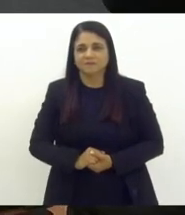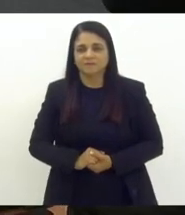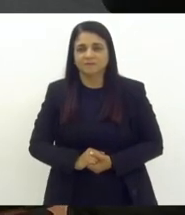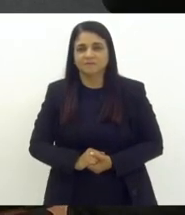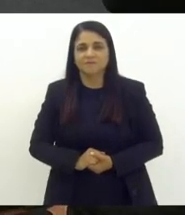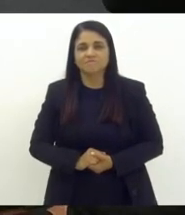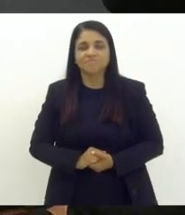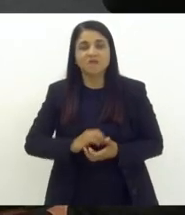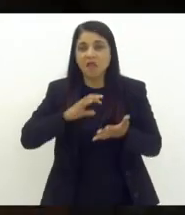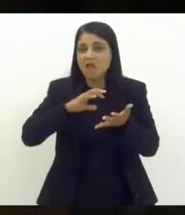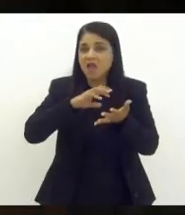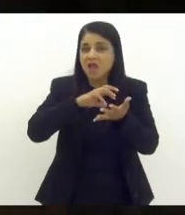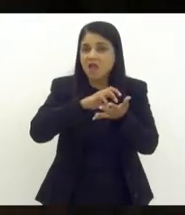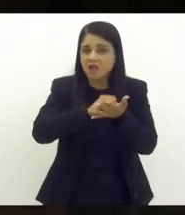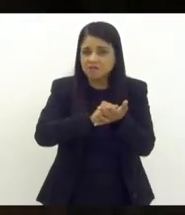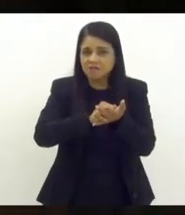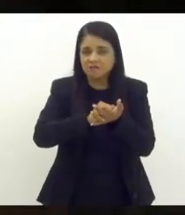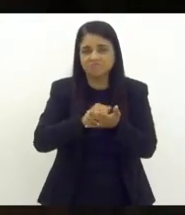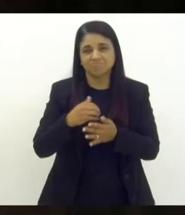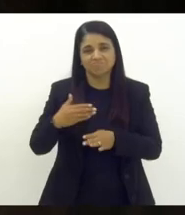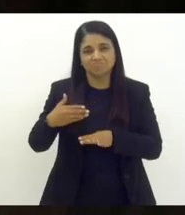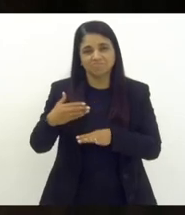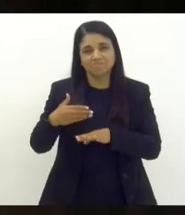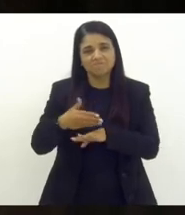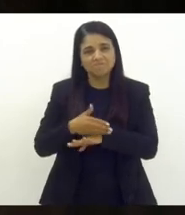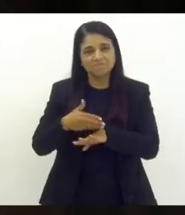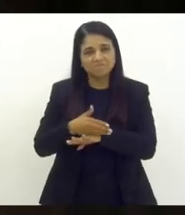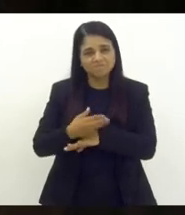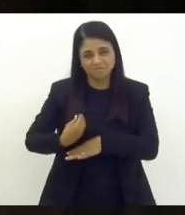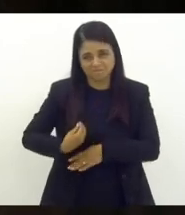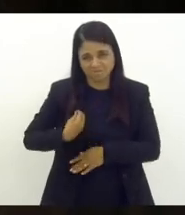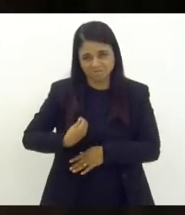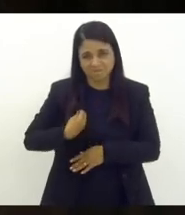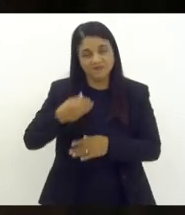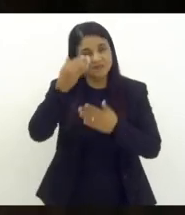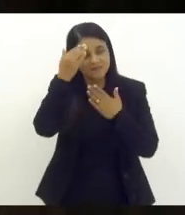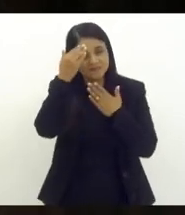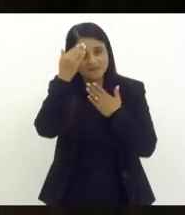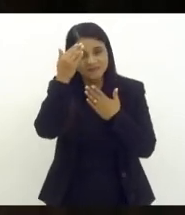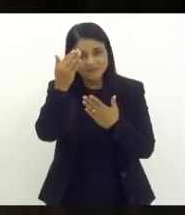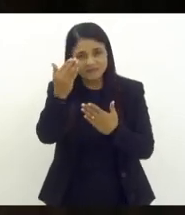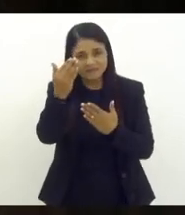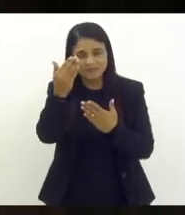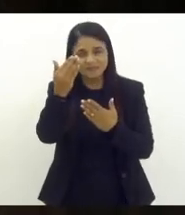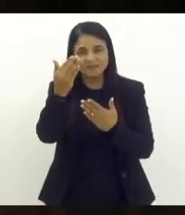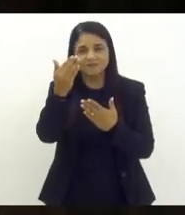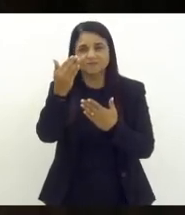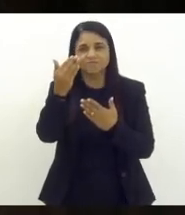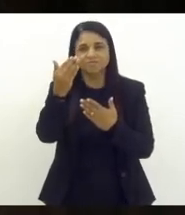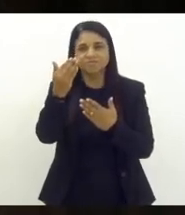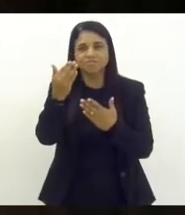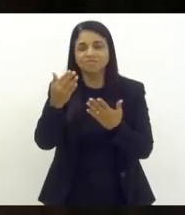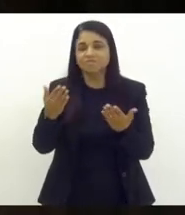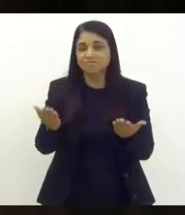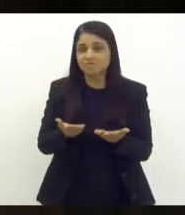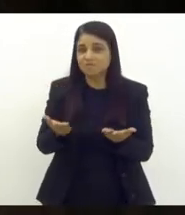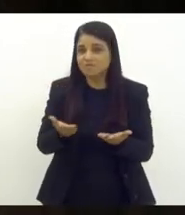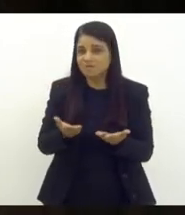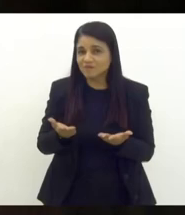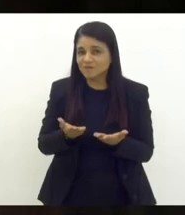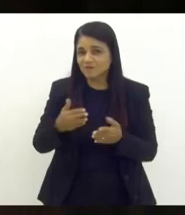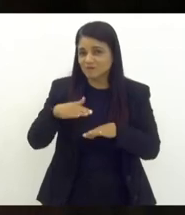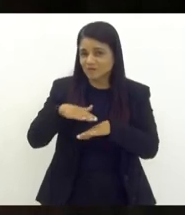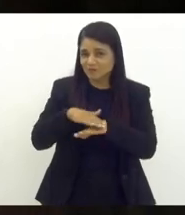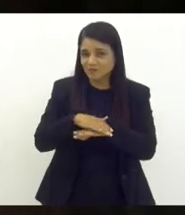quero aqui registrar a presença eh e agradecer por estar aqui nesta noite